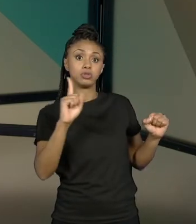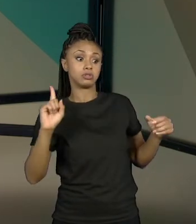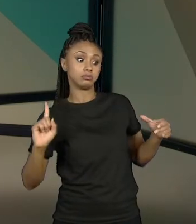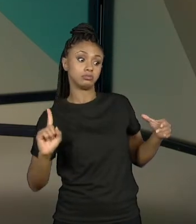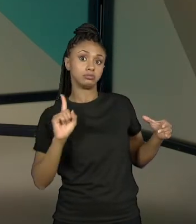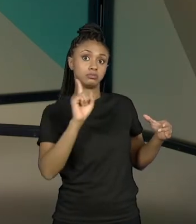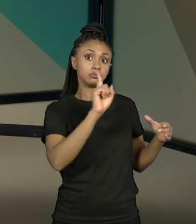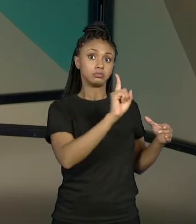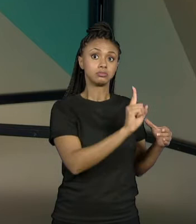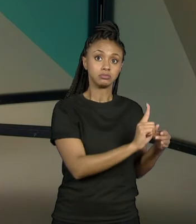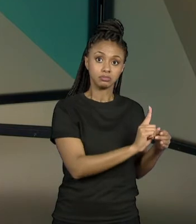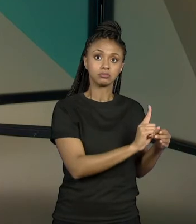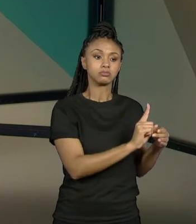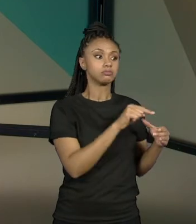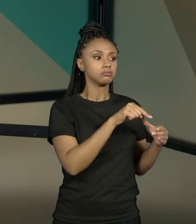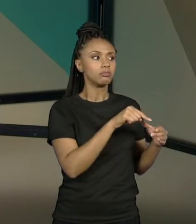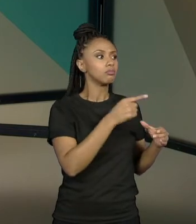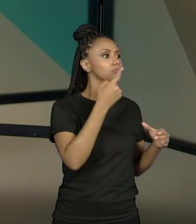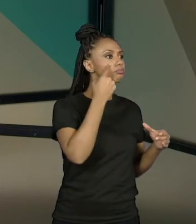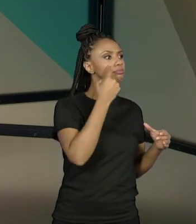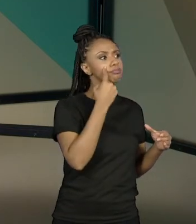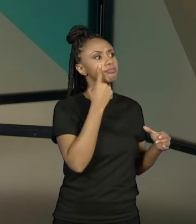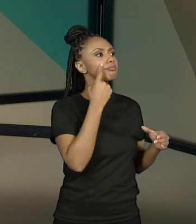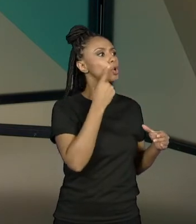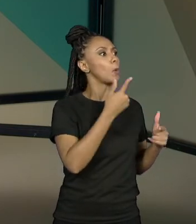um problema real,